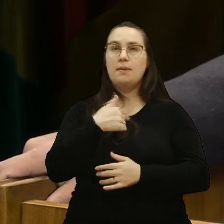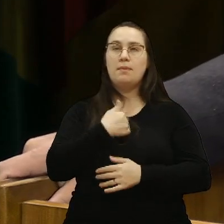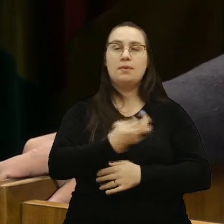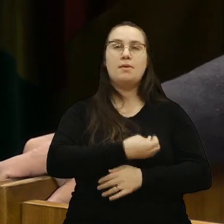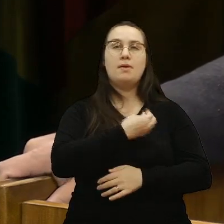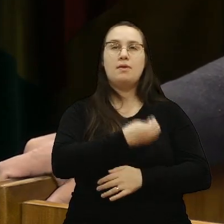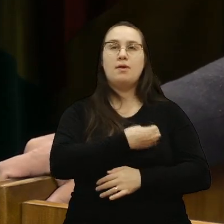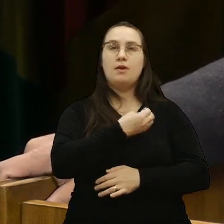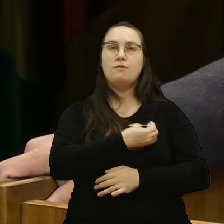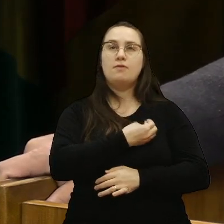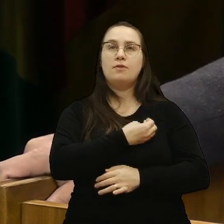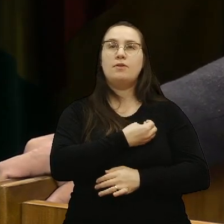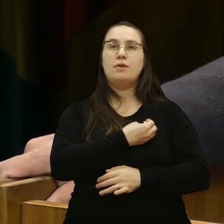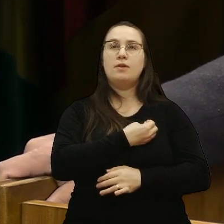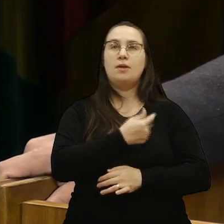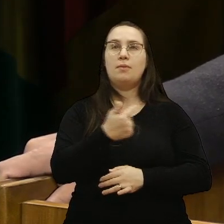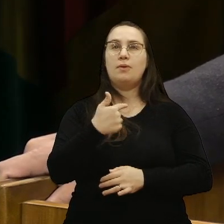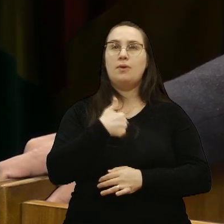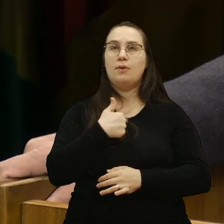vida, pelo que eu